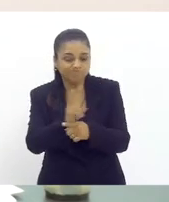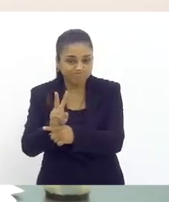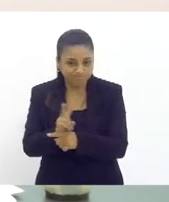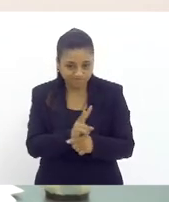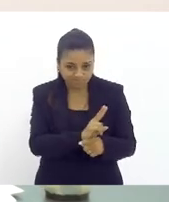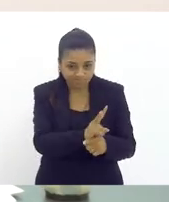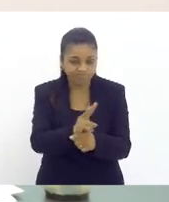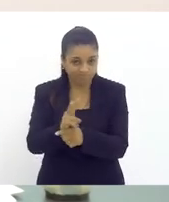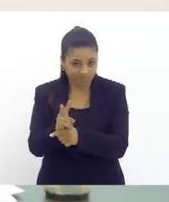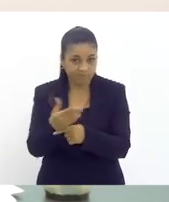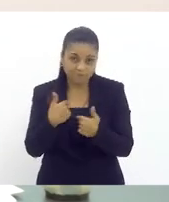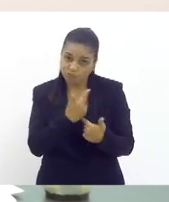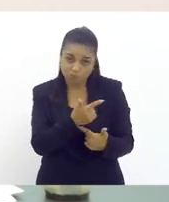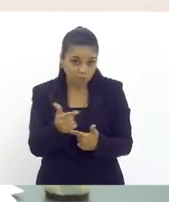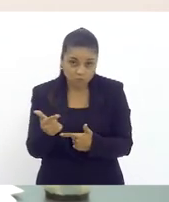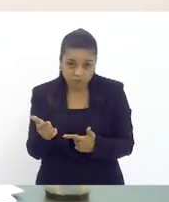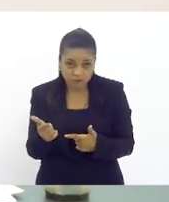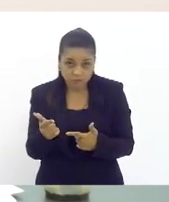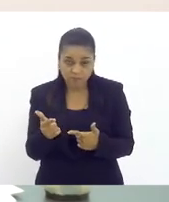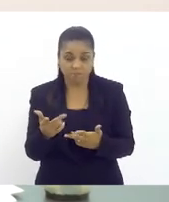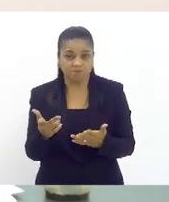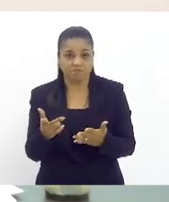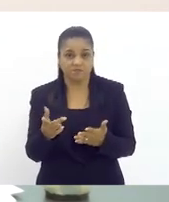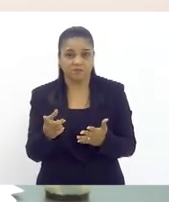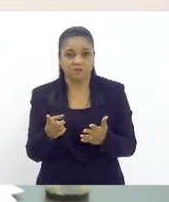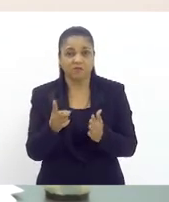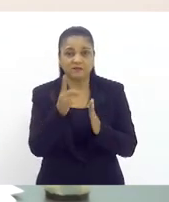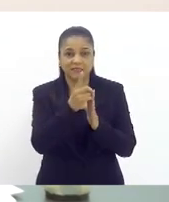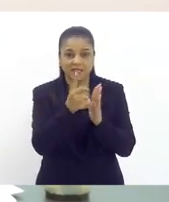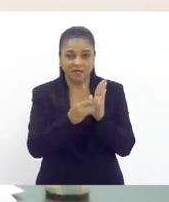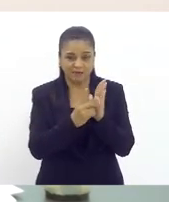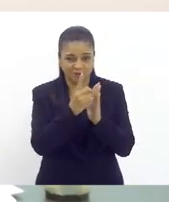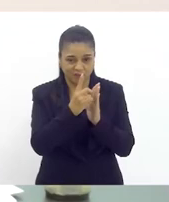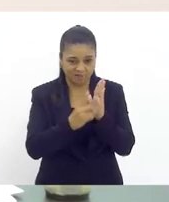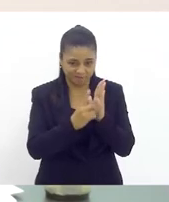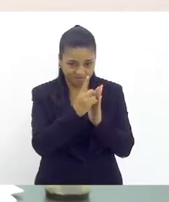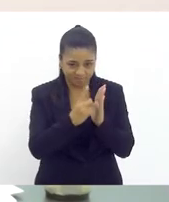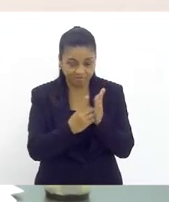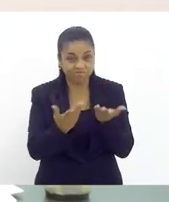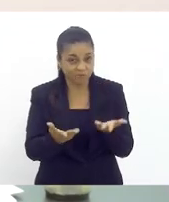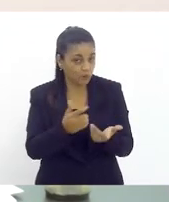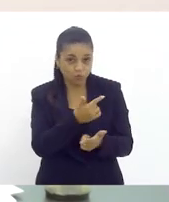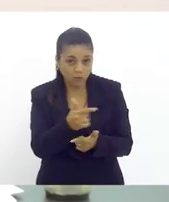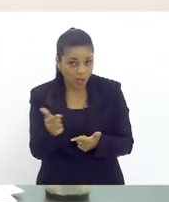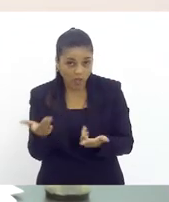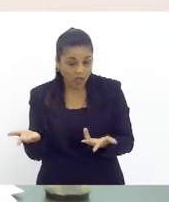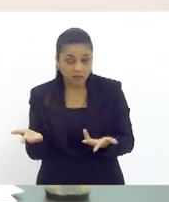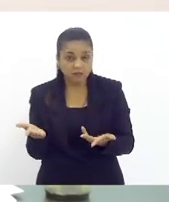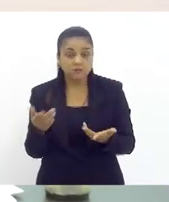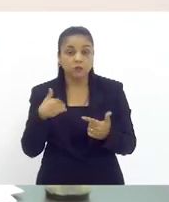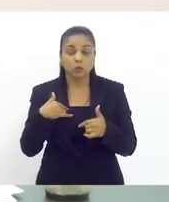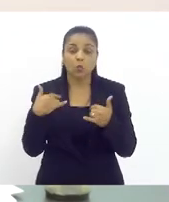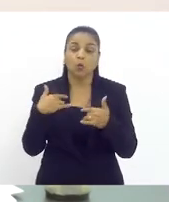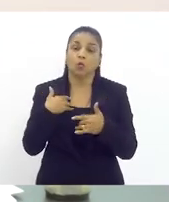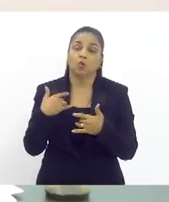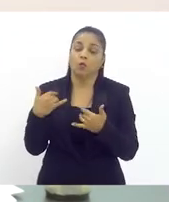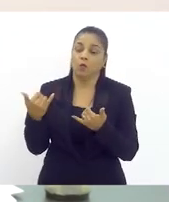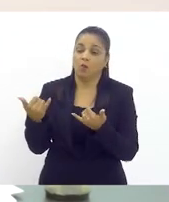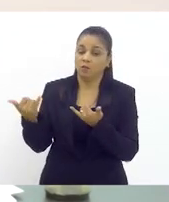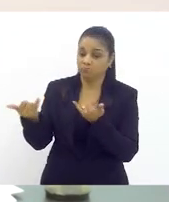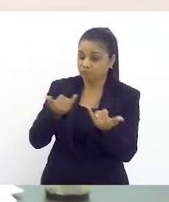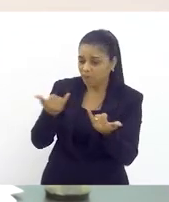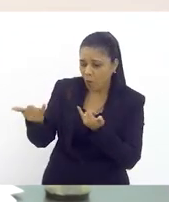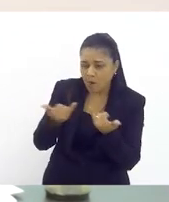eu venho aqui buscando conhecimento buscando informação mas sobretudo tentar